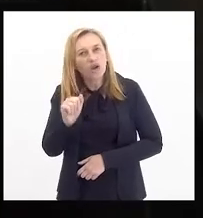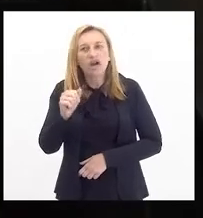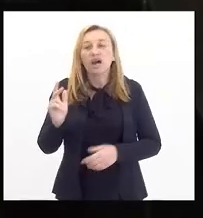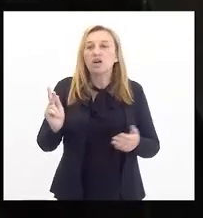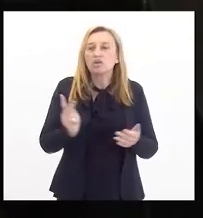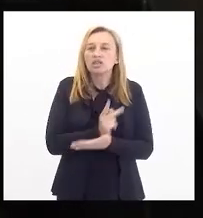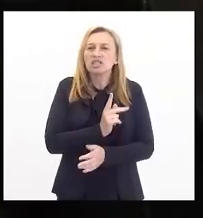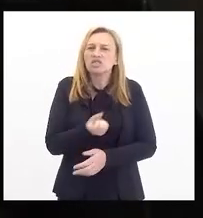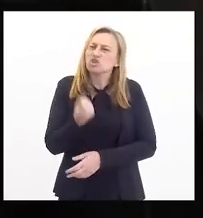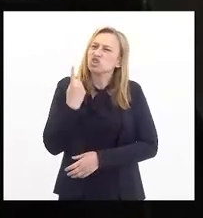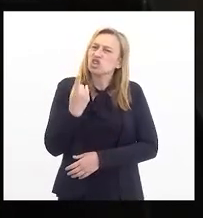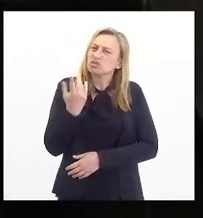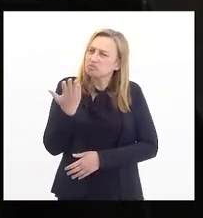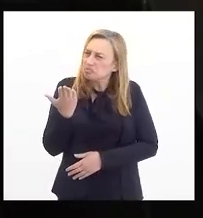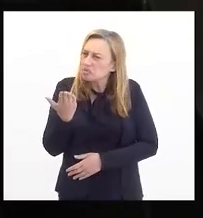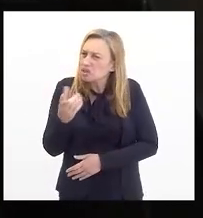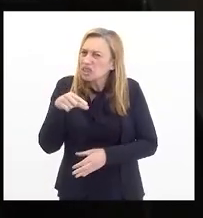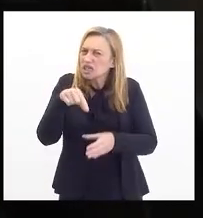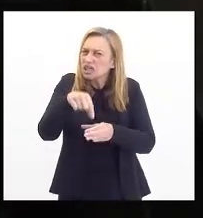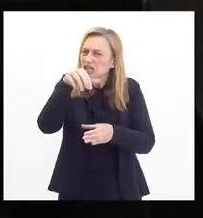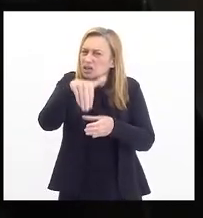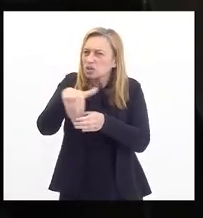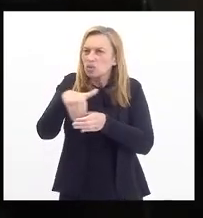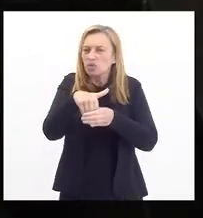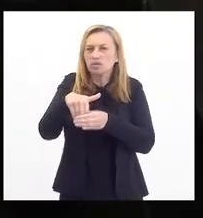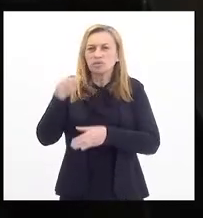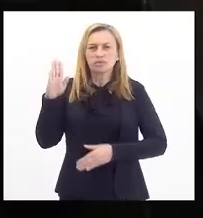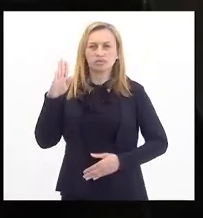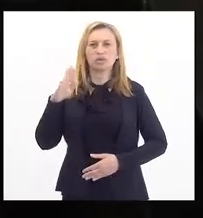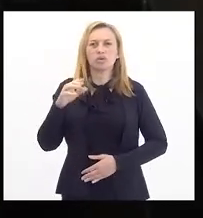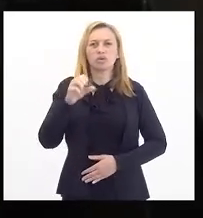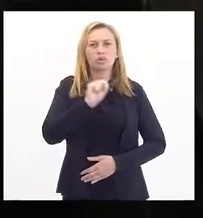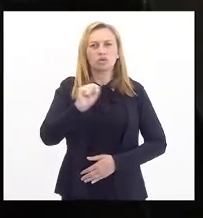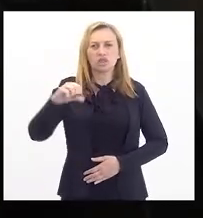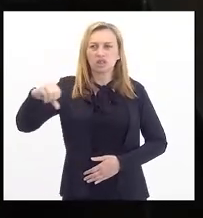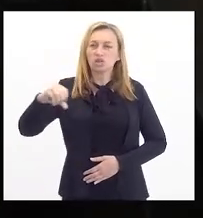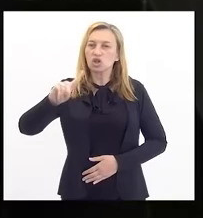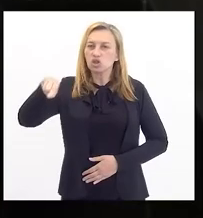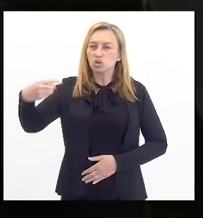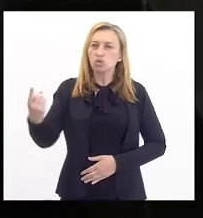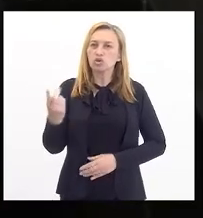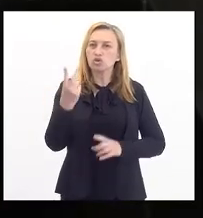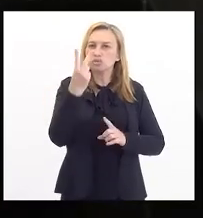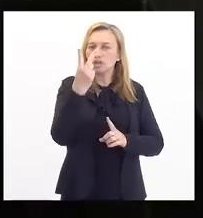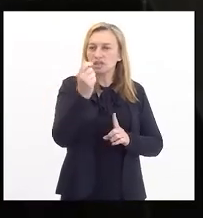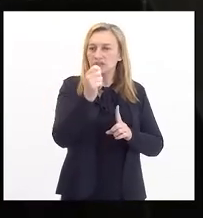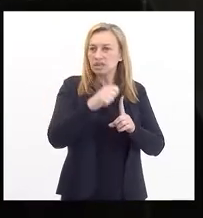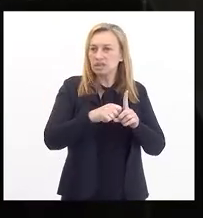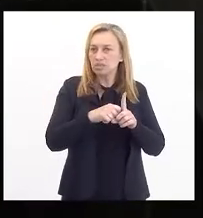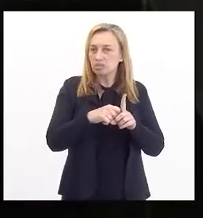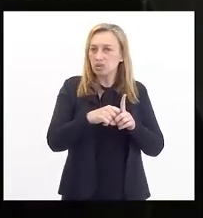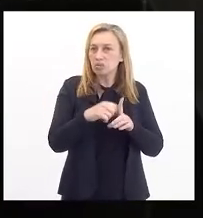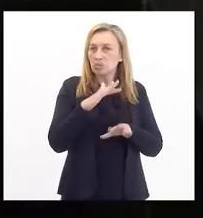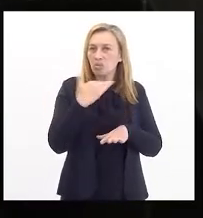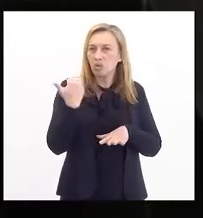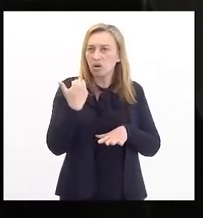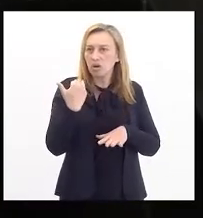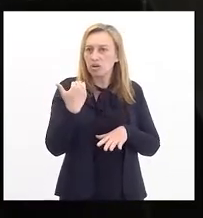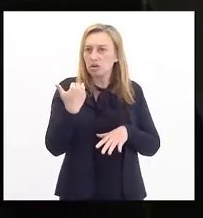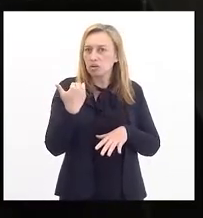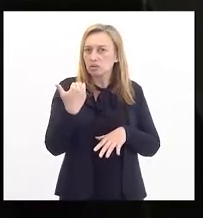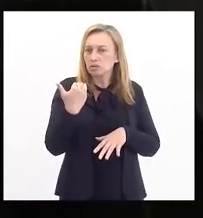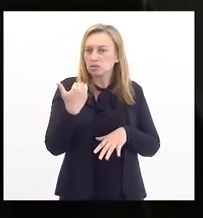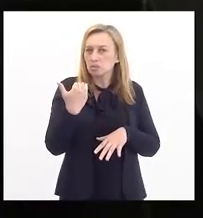aconteceu uma coisa estranha. Foi eleito prefeito, tomou posse em 89, e 2 meses depois, morreu num acidente